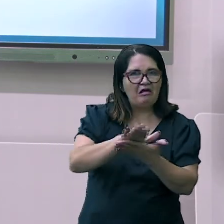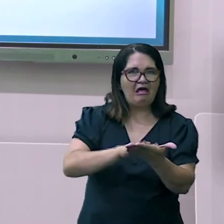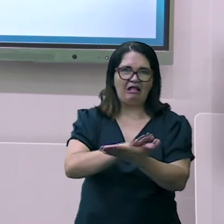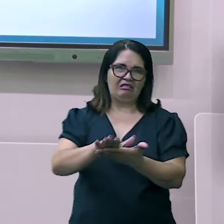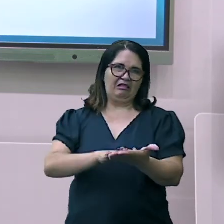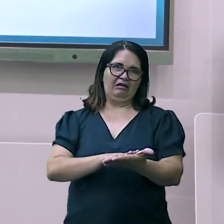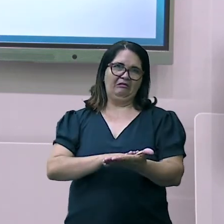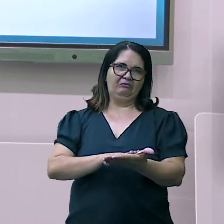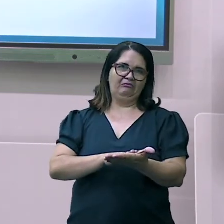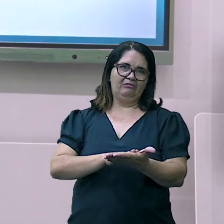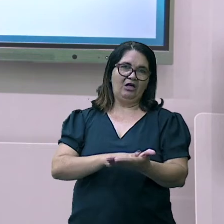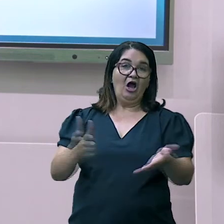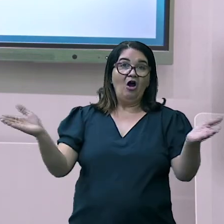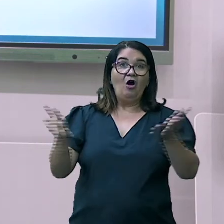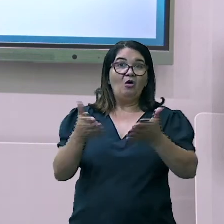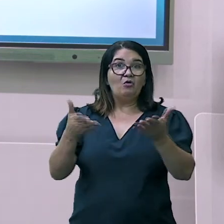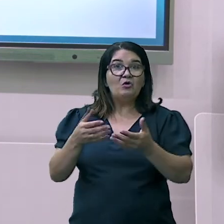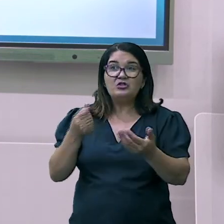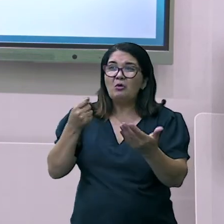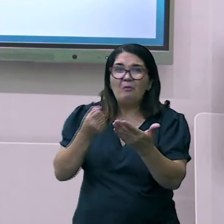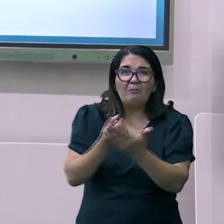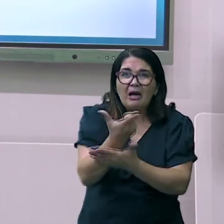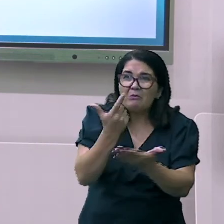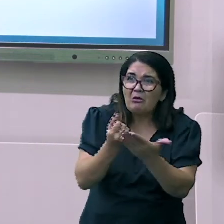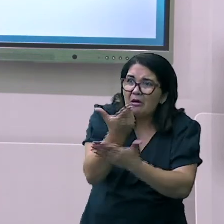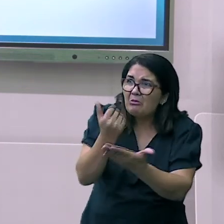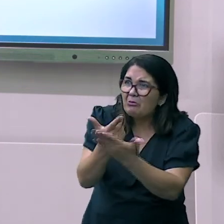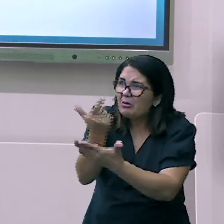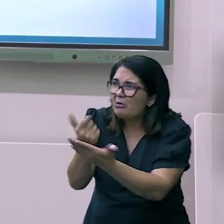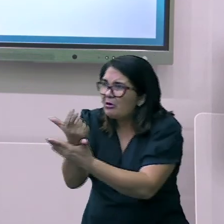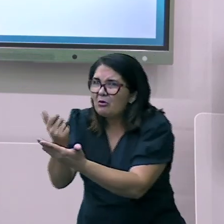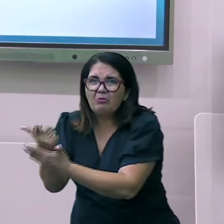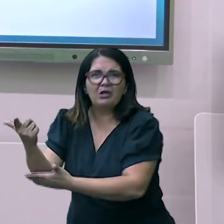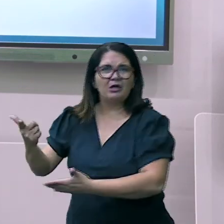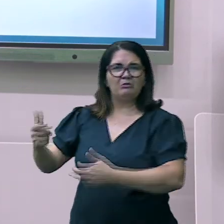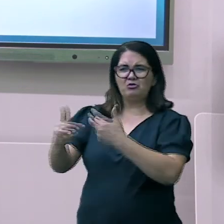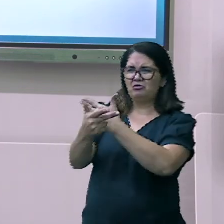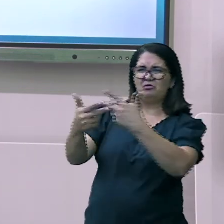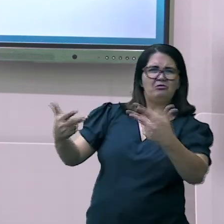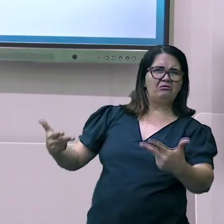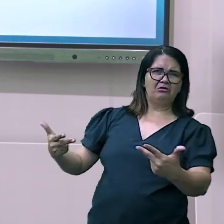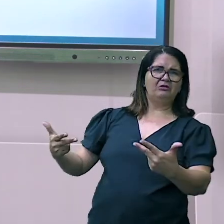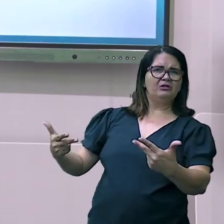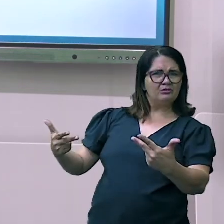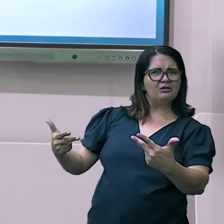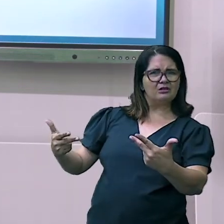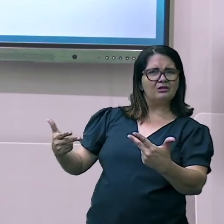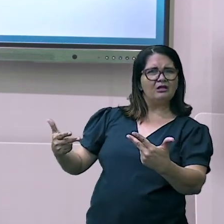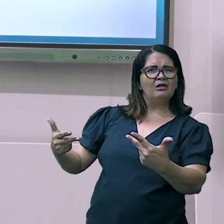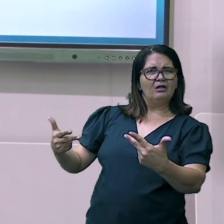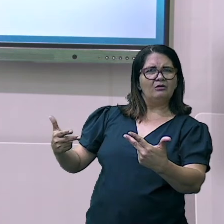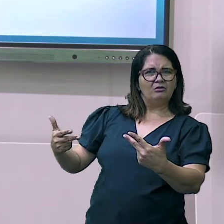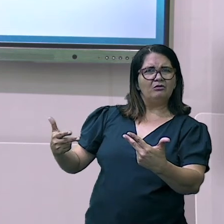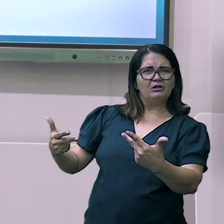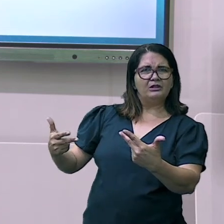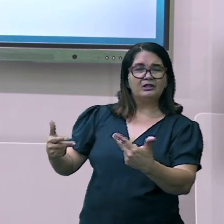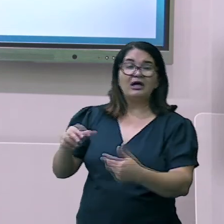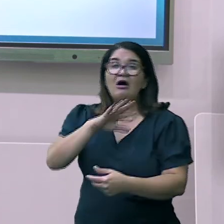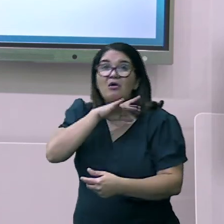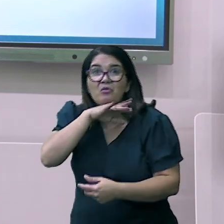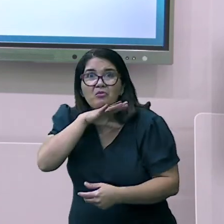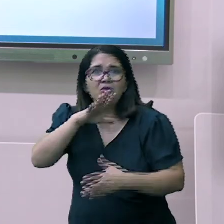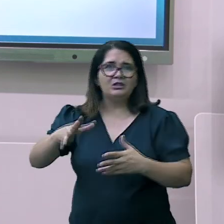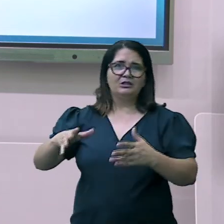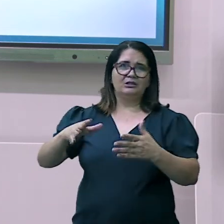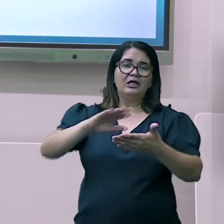utiliza mais os recursos naturais e a gente não dá nada em troca desses recursos naturais que a gente usa. Então,